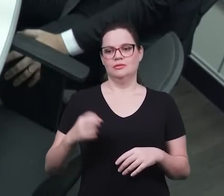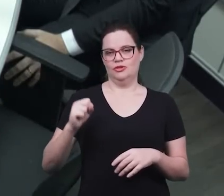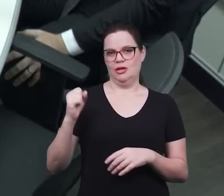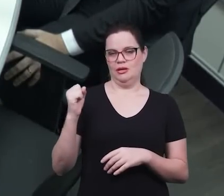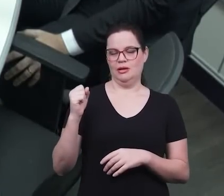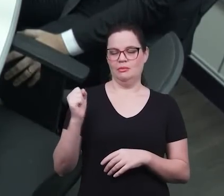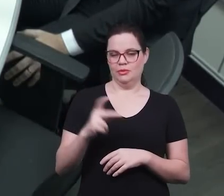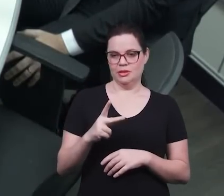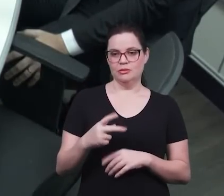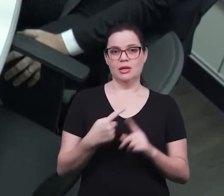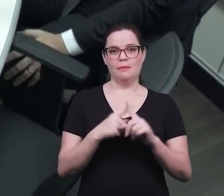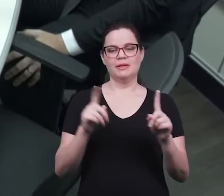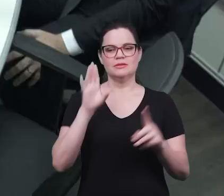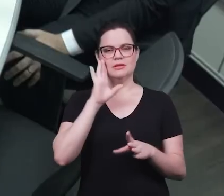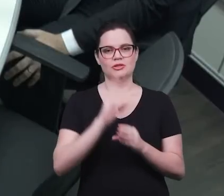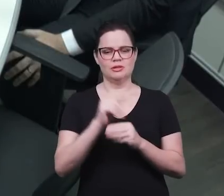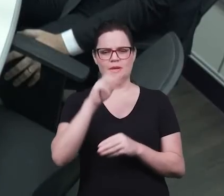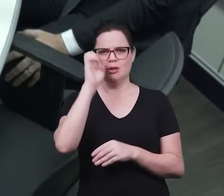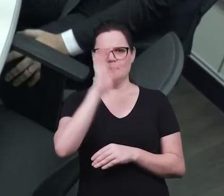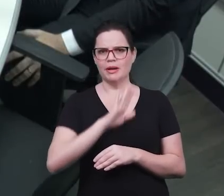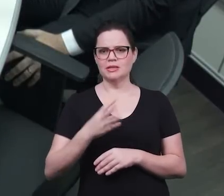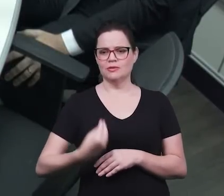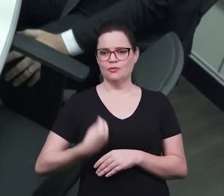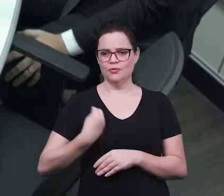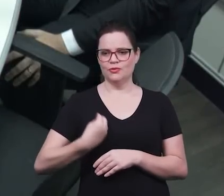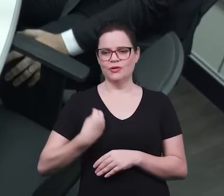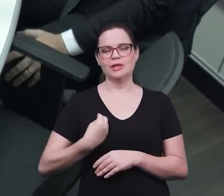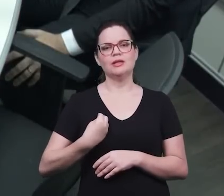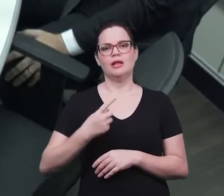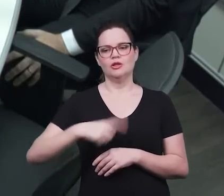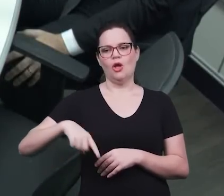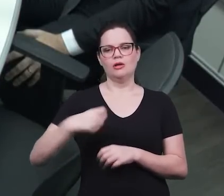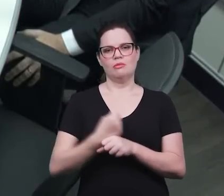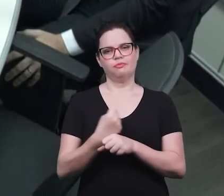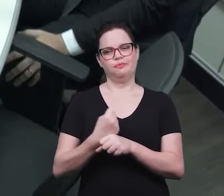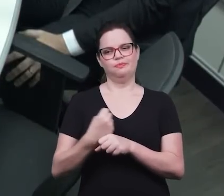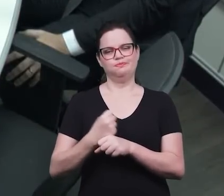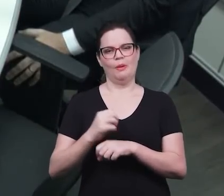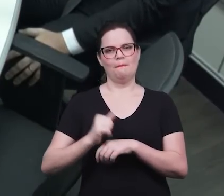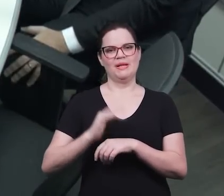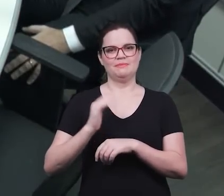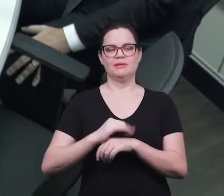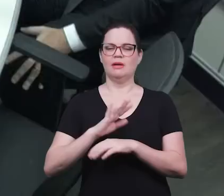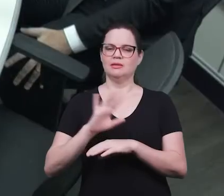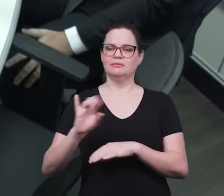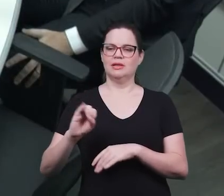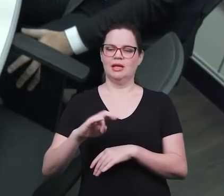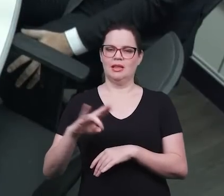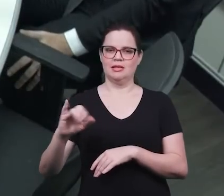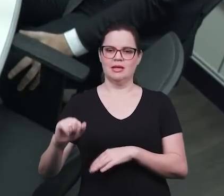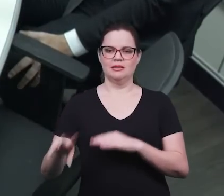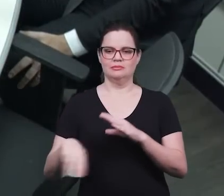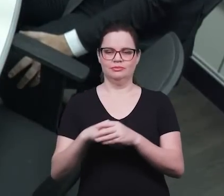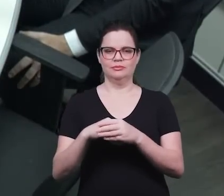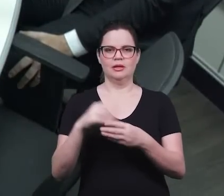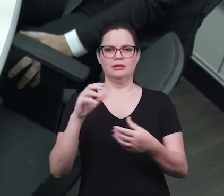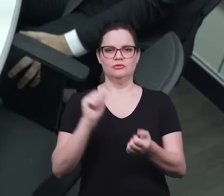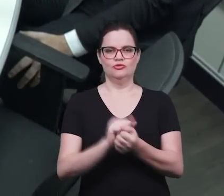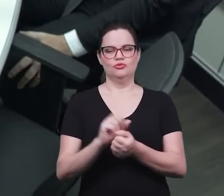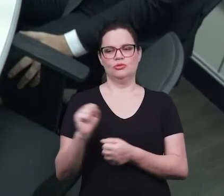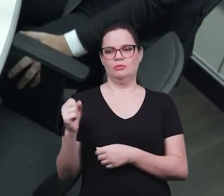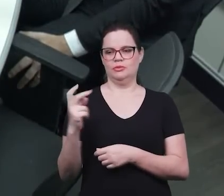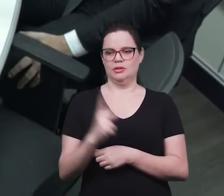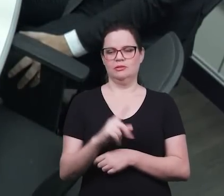termos de idade, e obviamente que o INSS está absolutamente integrado a essa realidade,